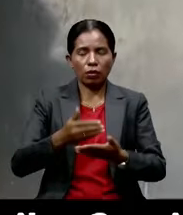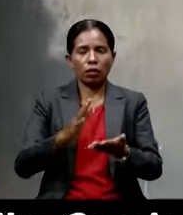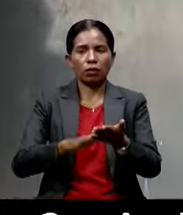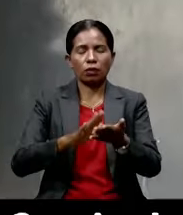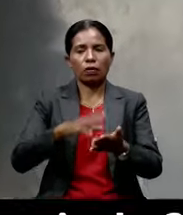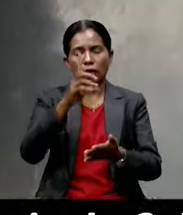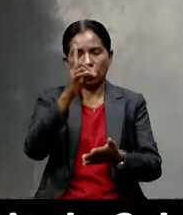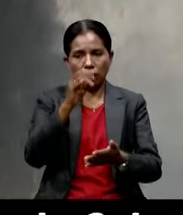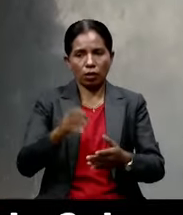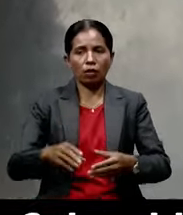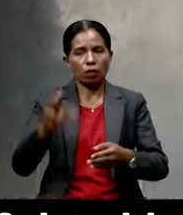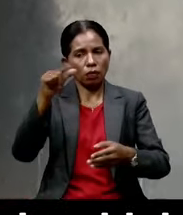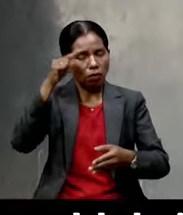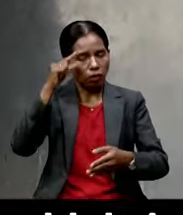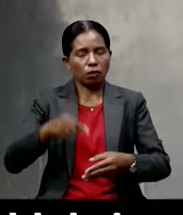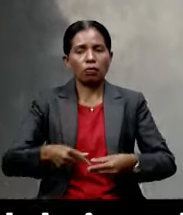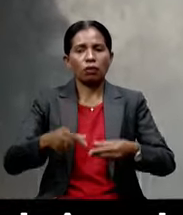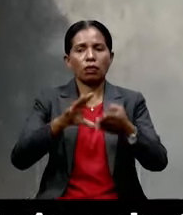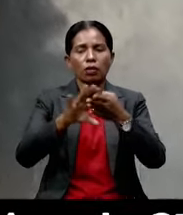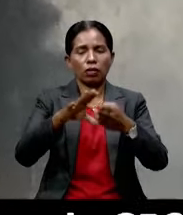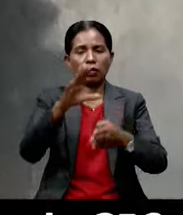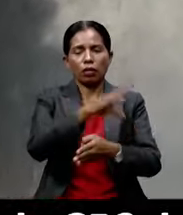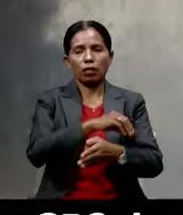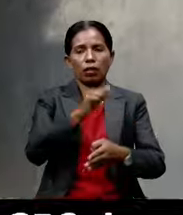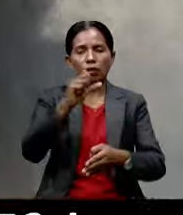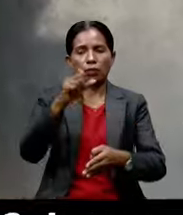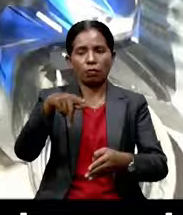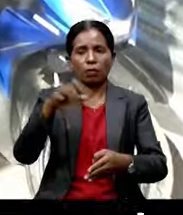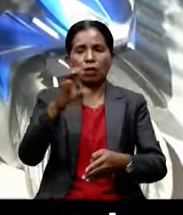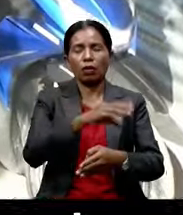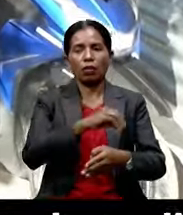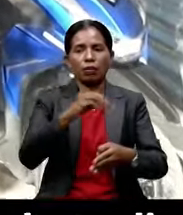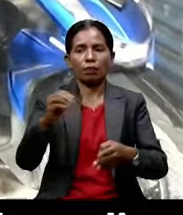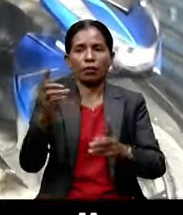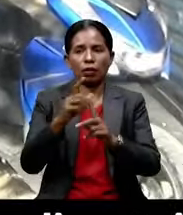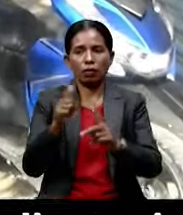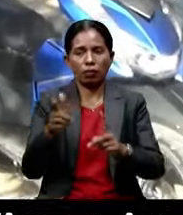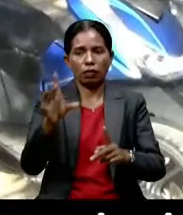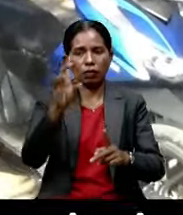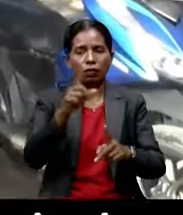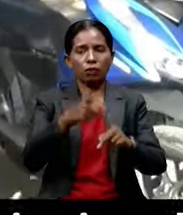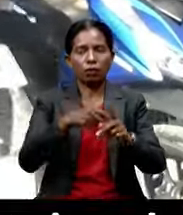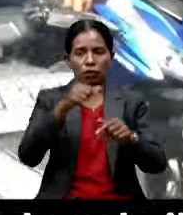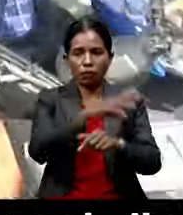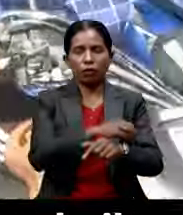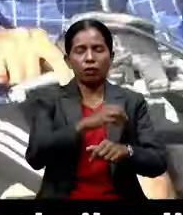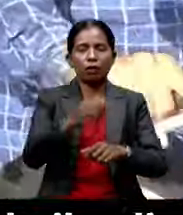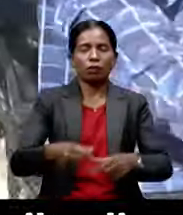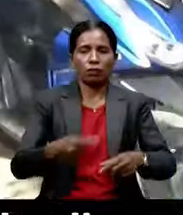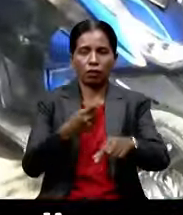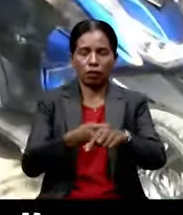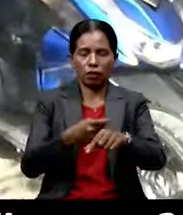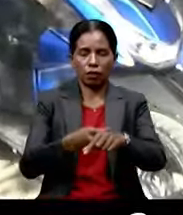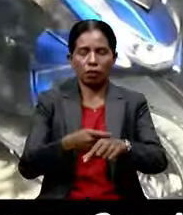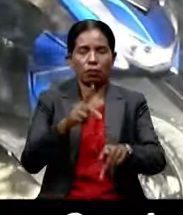dili. Governo fo carta notificação ba comunidade, hela iha aspol, iha area kai coli, né? Iha lorong ronra sing itu fulan maio tinang, né? O de fo tempo